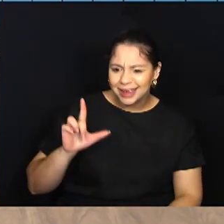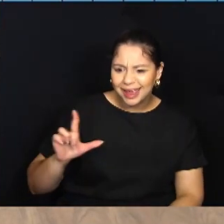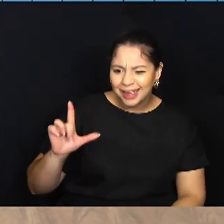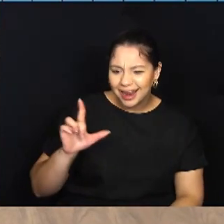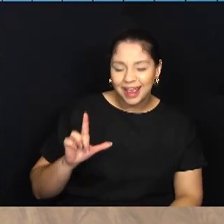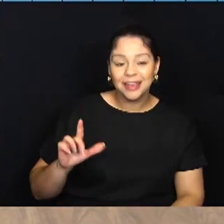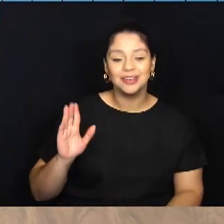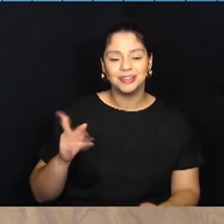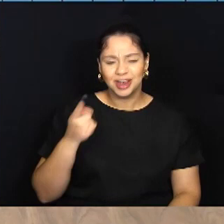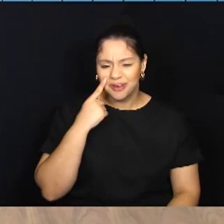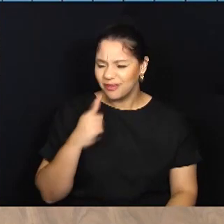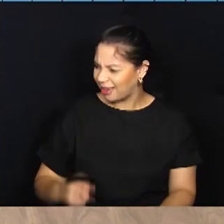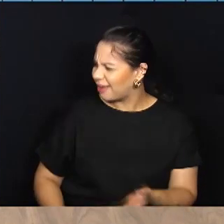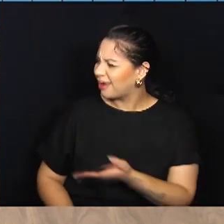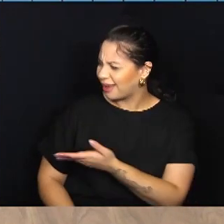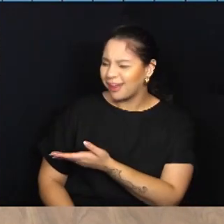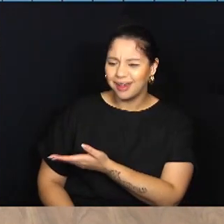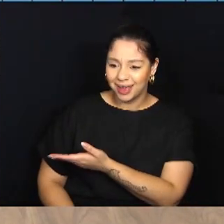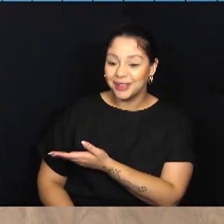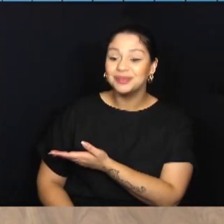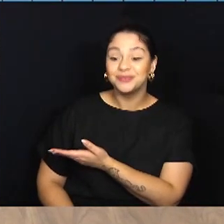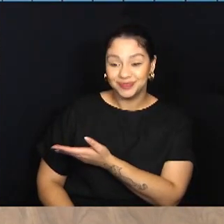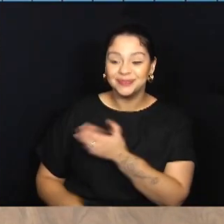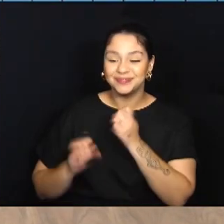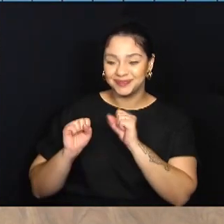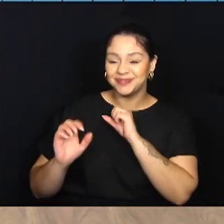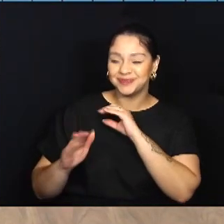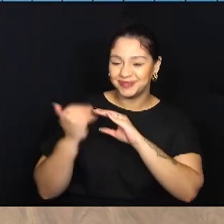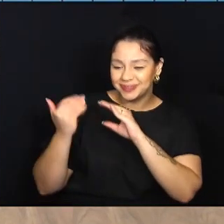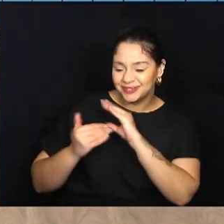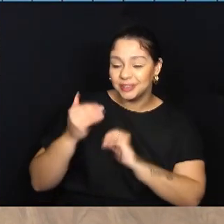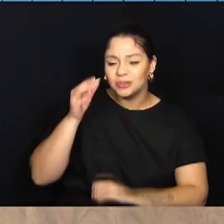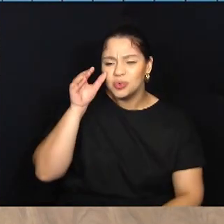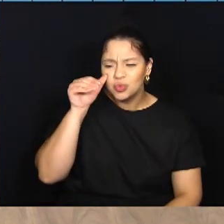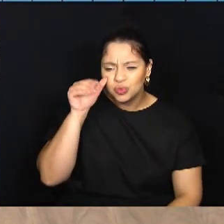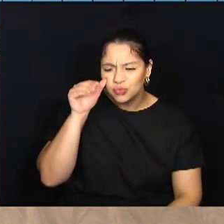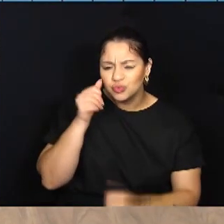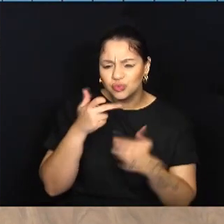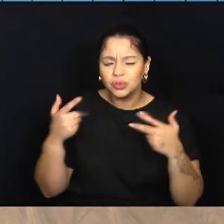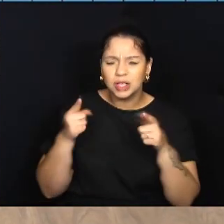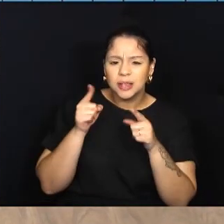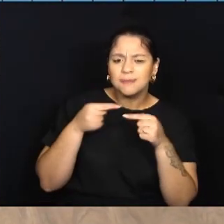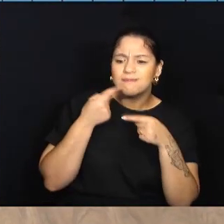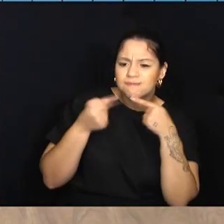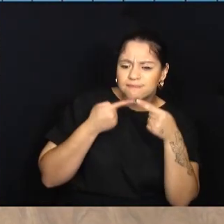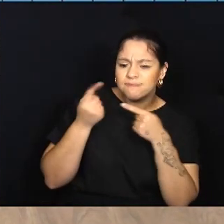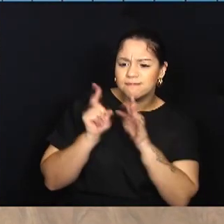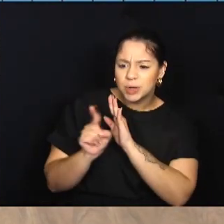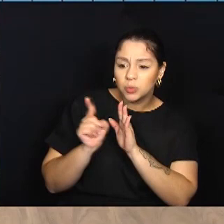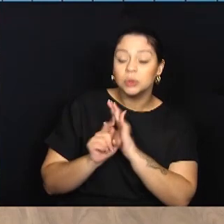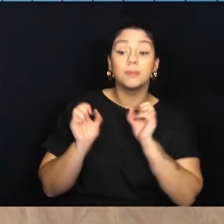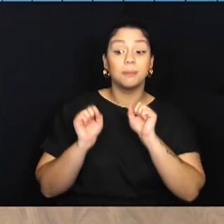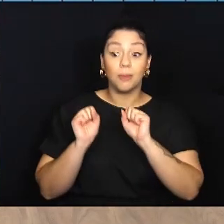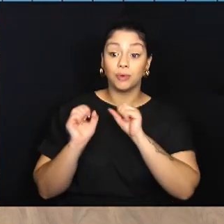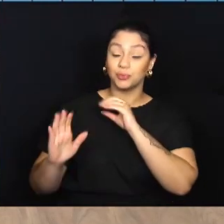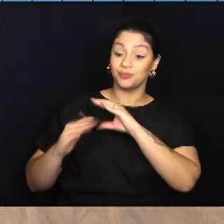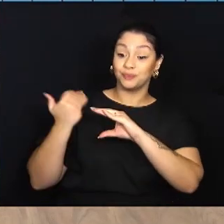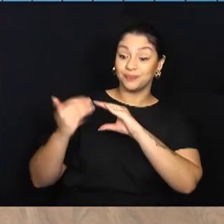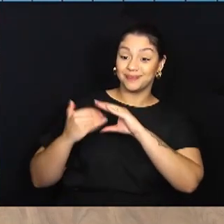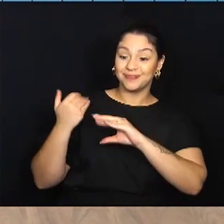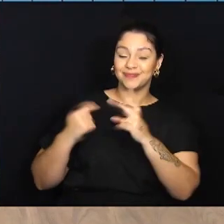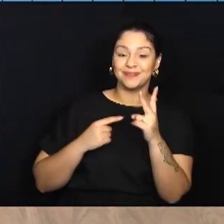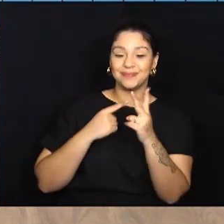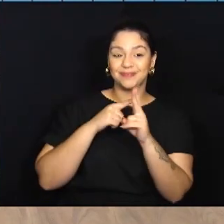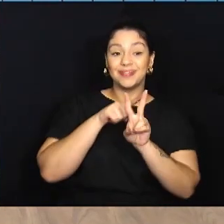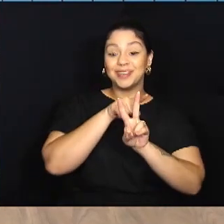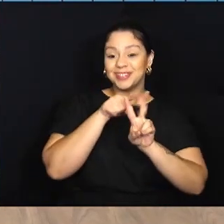aqui embaixo, ó, você pode participar, tem alguma curiosidade, tem alguma pergunta, já pode mandar pra gente que o Vanderlei e a Glória vão